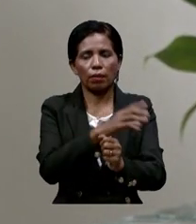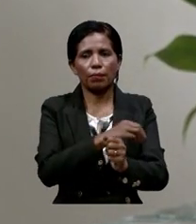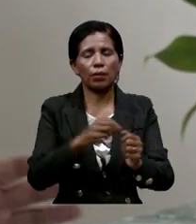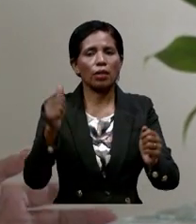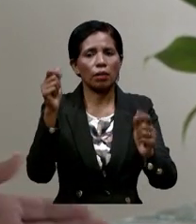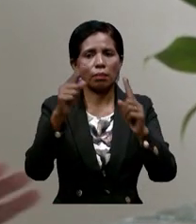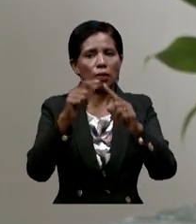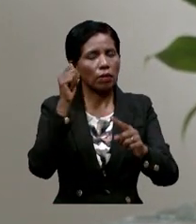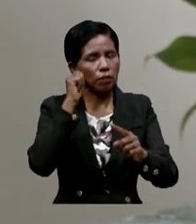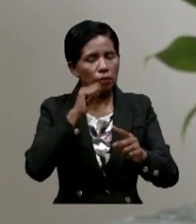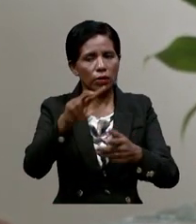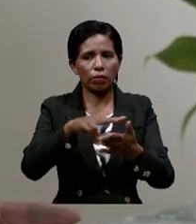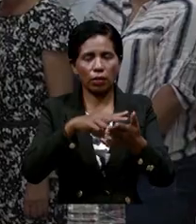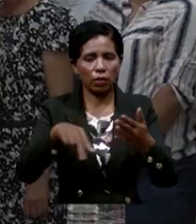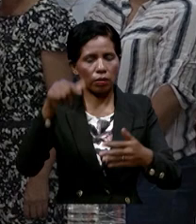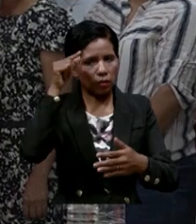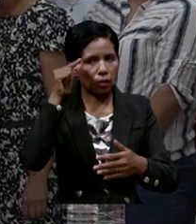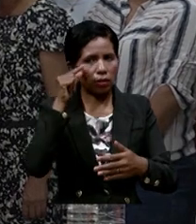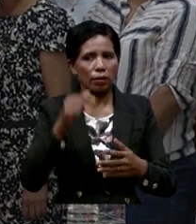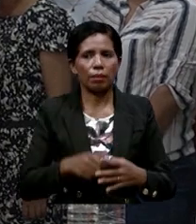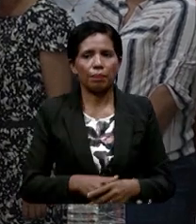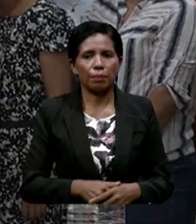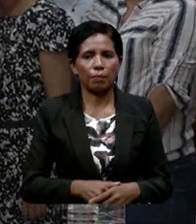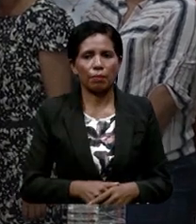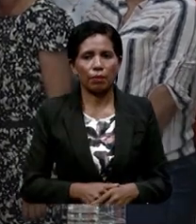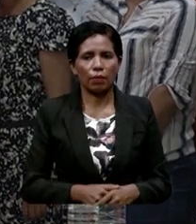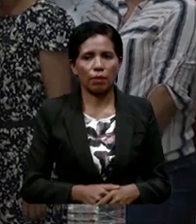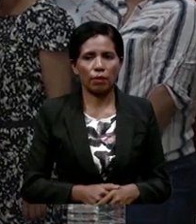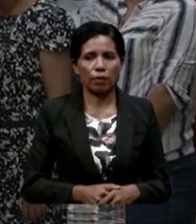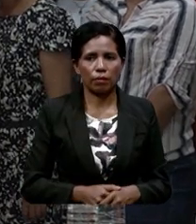feto no violência ba gênero. Damian Gonçalves, Lamberto da Silva, GMN.